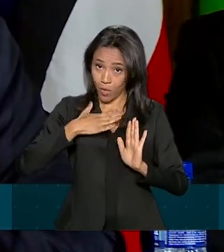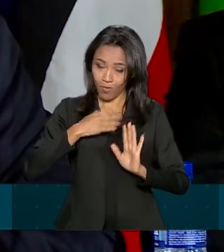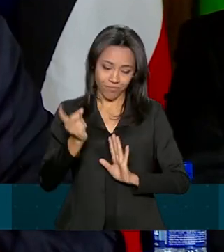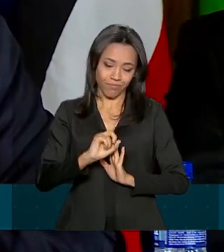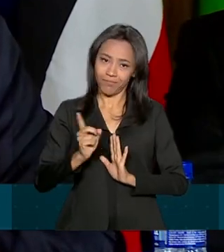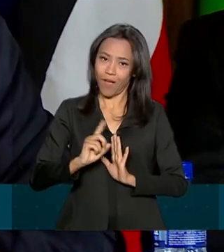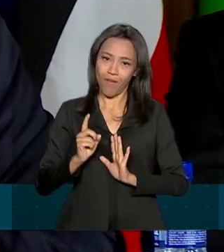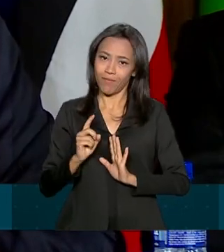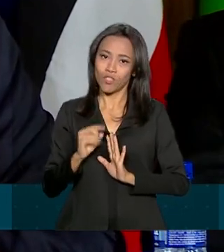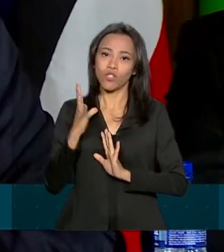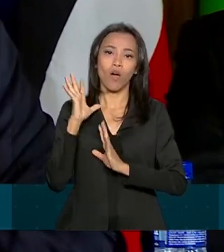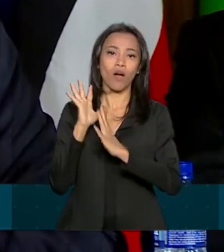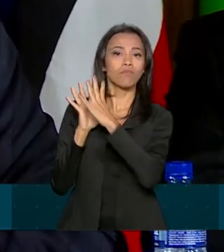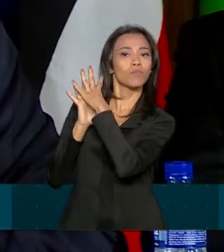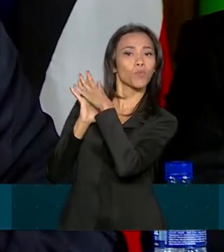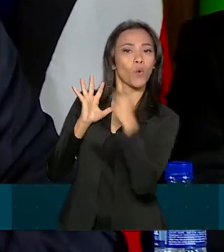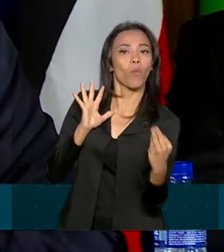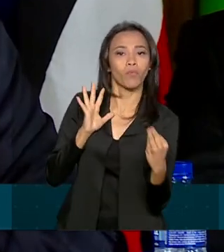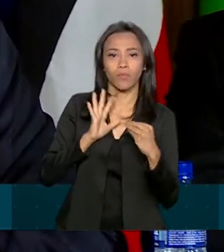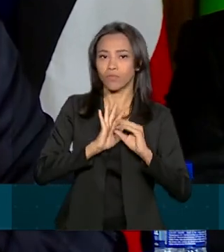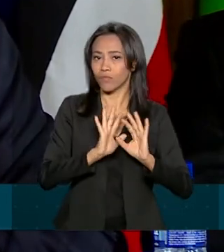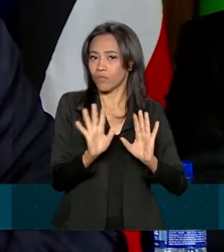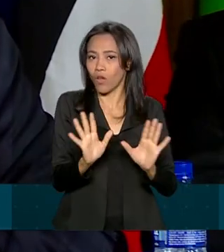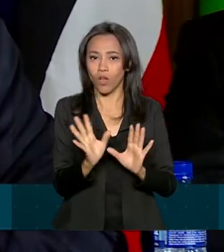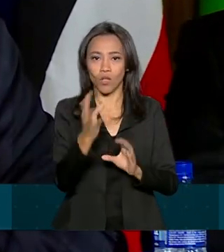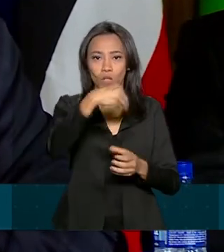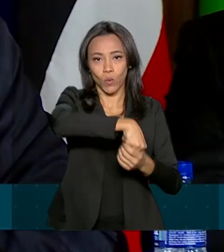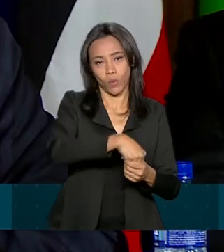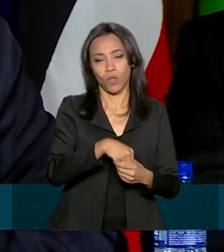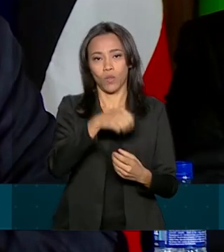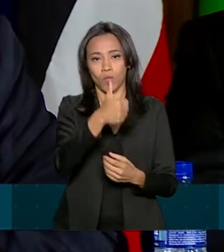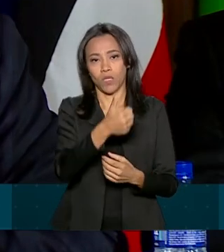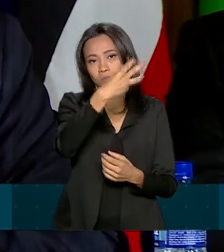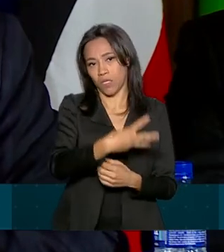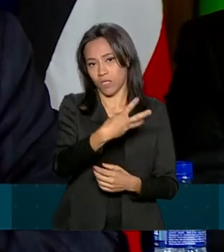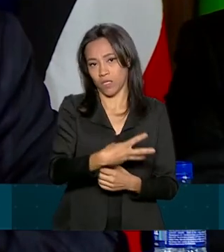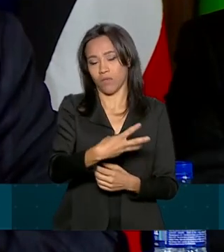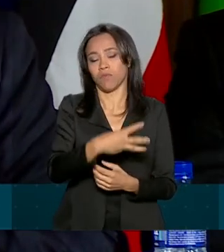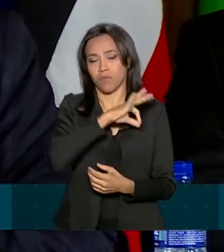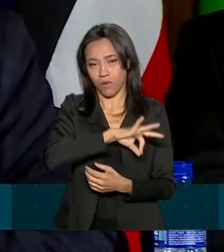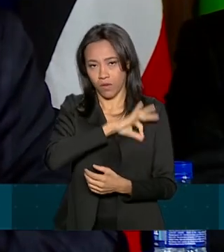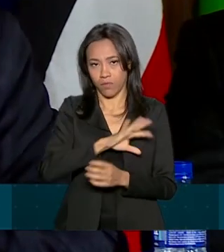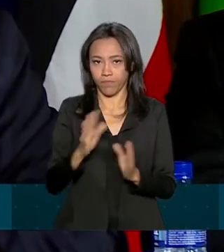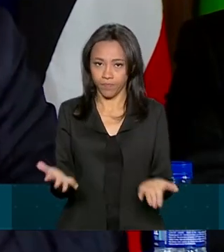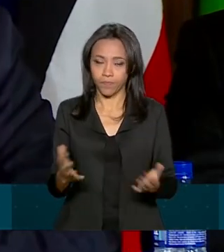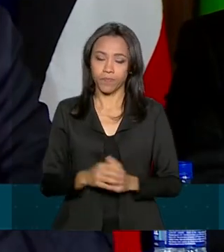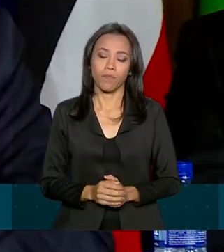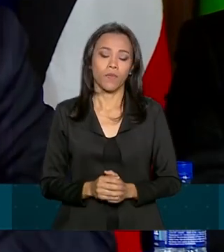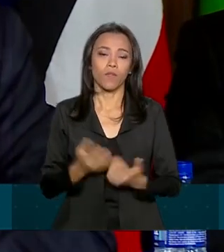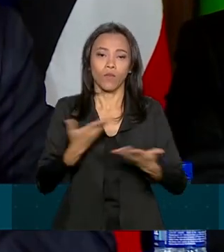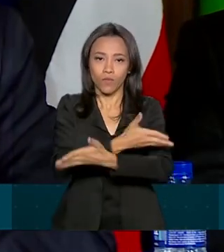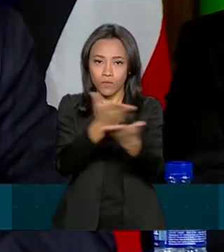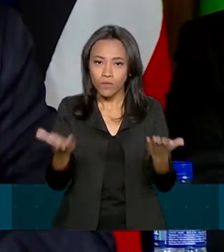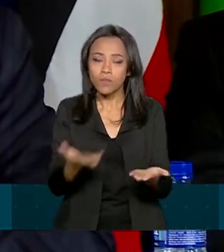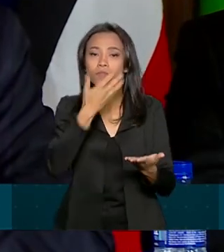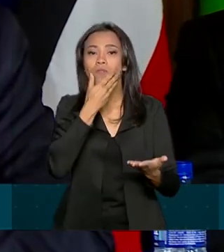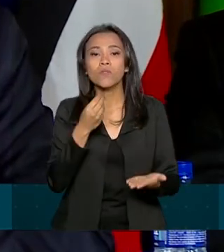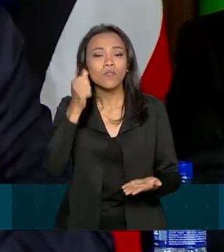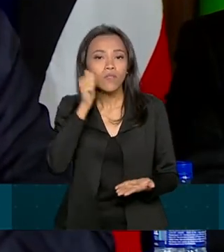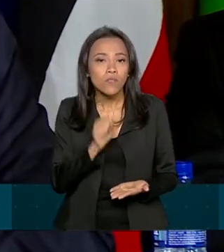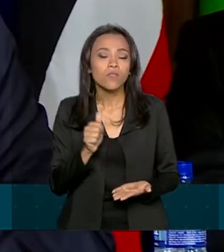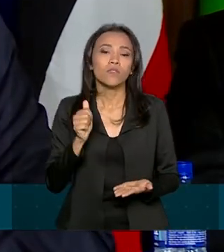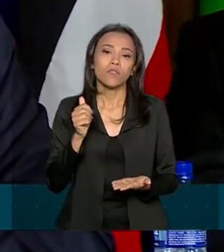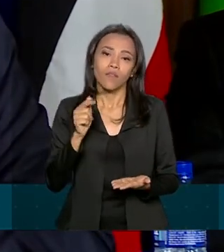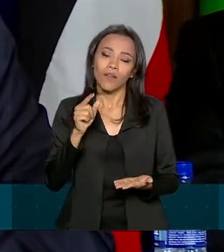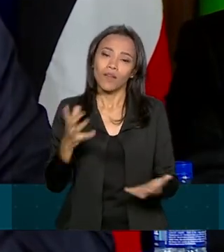Apenas incluímos a questão do 13º. Então, meus senhores, minhas senhoras, como disse,